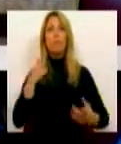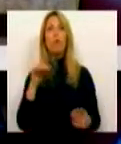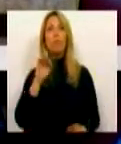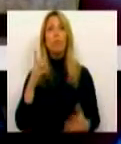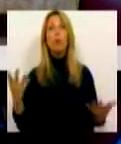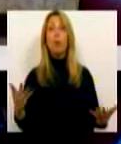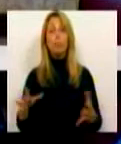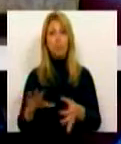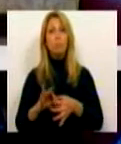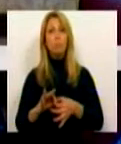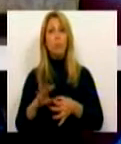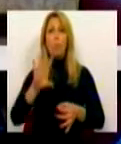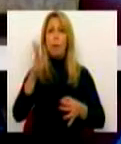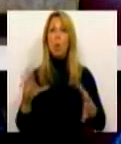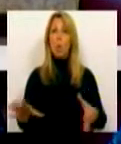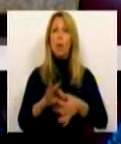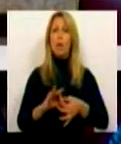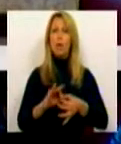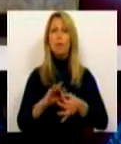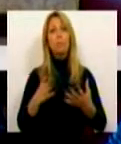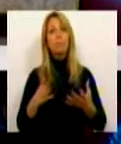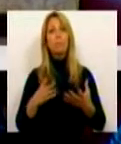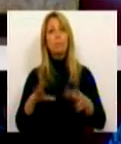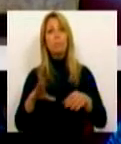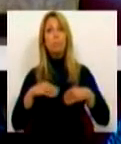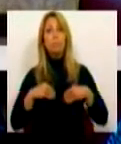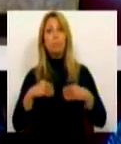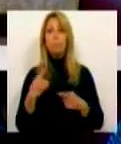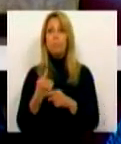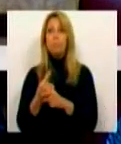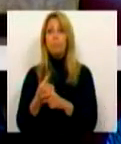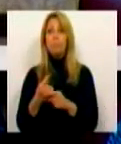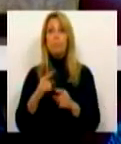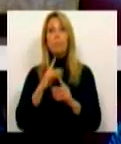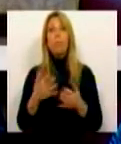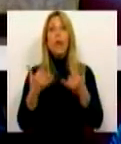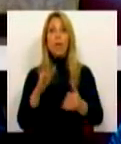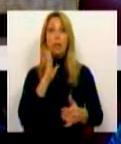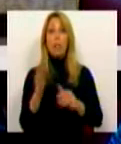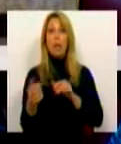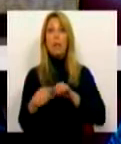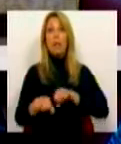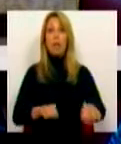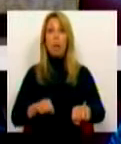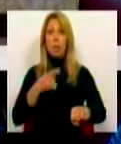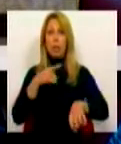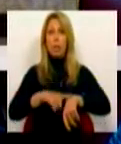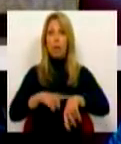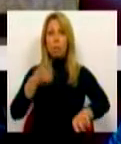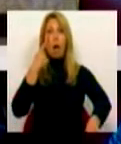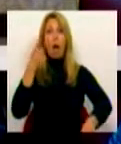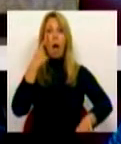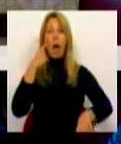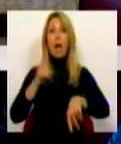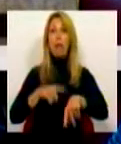unir-se e a reconciliar-se consigo mesmo, depois das tensões próprias de uma ditadura longa e do período revolucionário